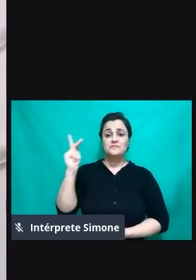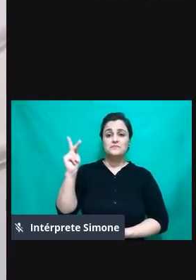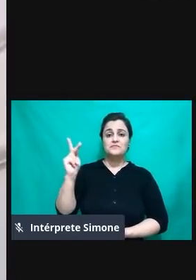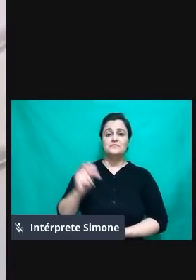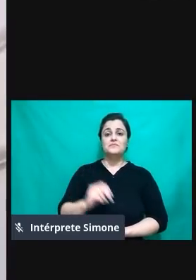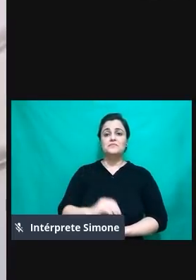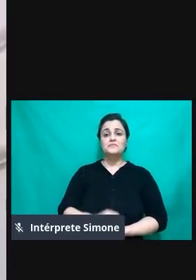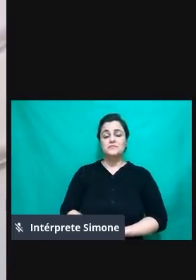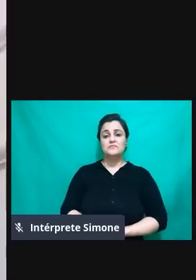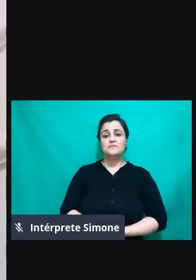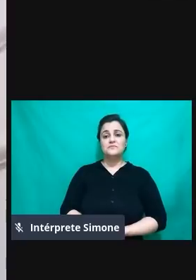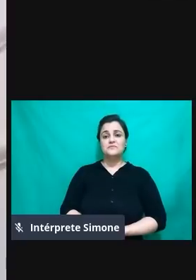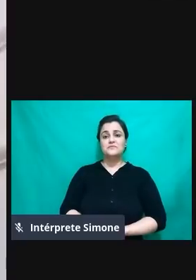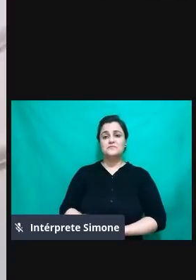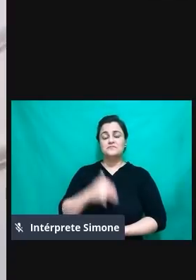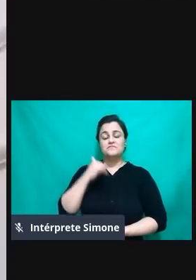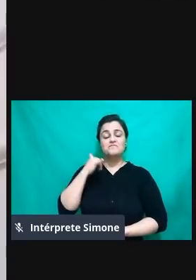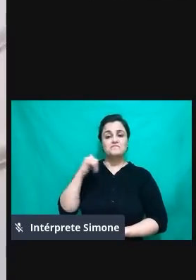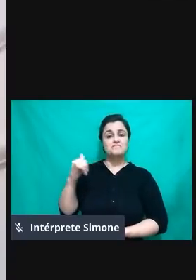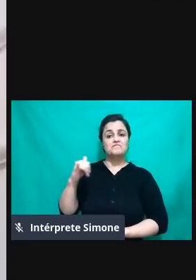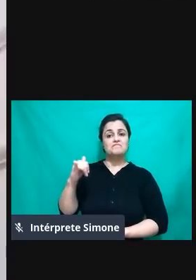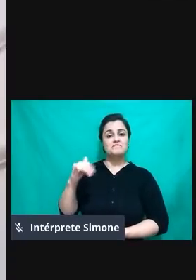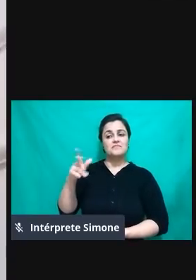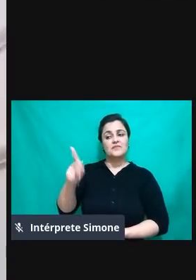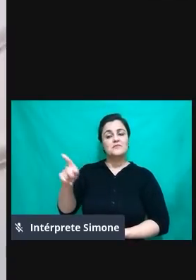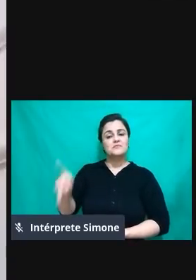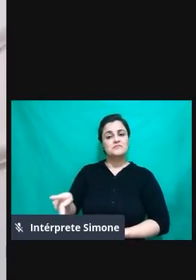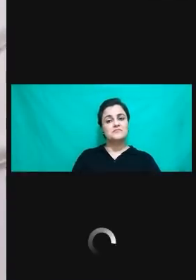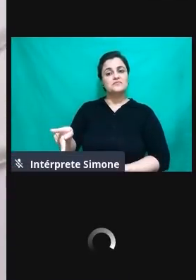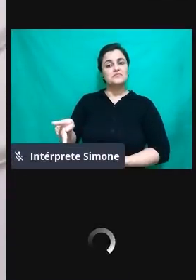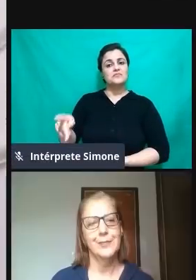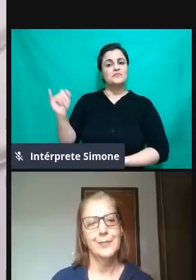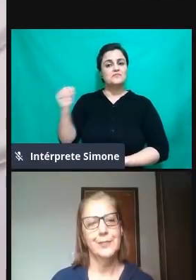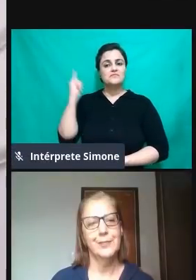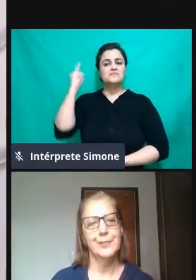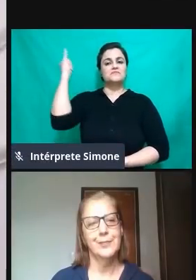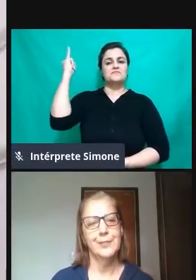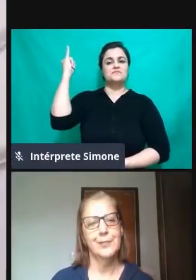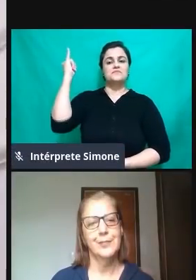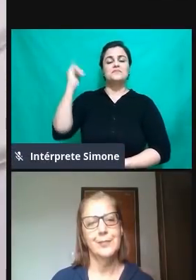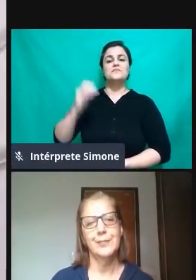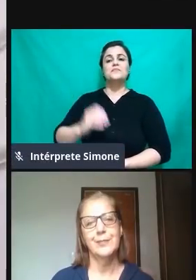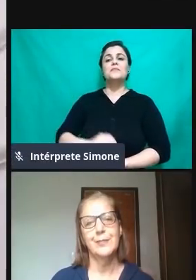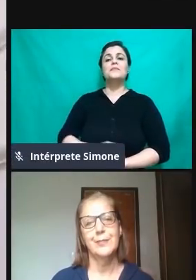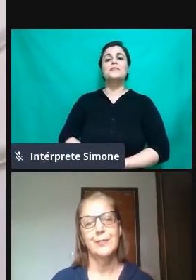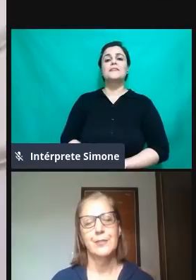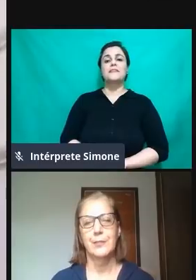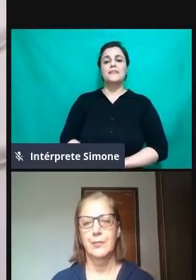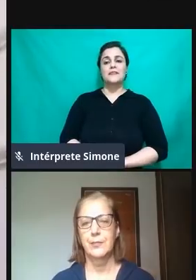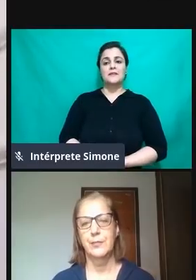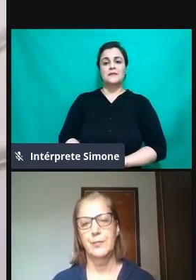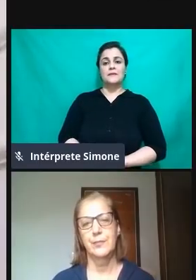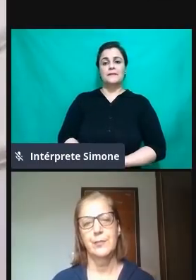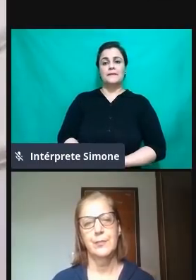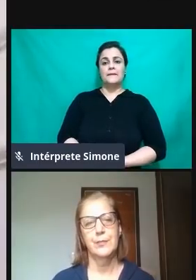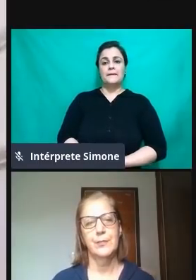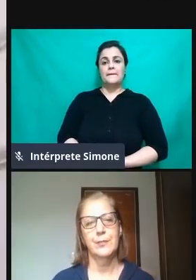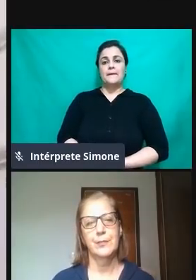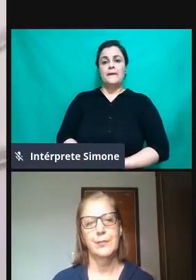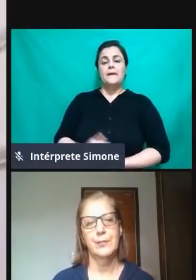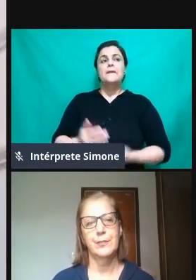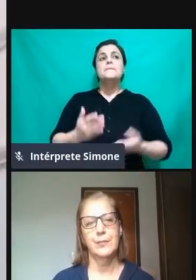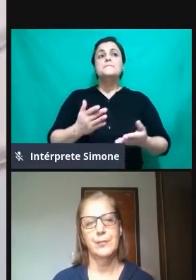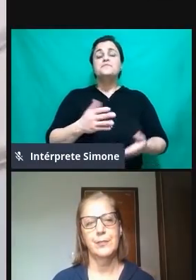esse recadinho eu consegui, espero tenha conseguido passar para vocês, tá? E agora eu vou assim, a Sônia tem mais